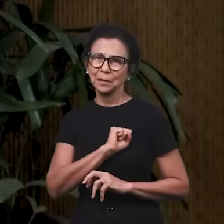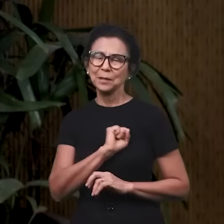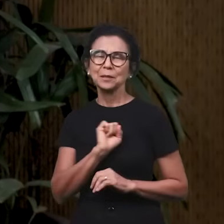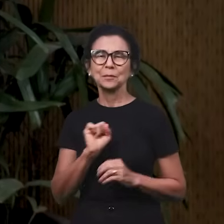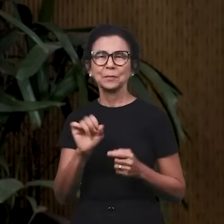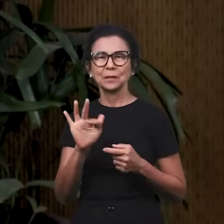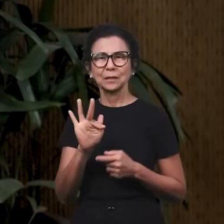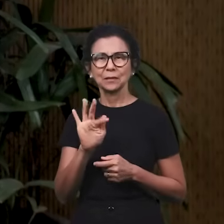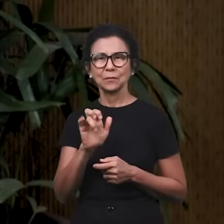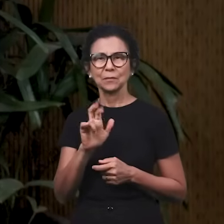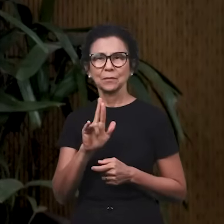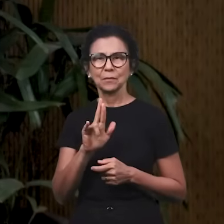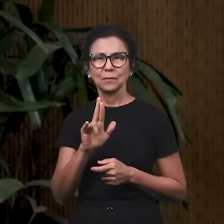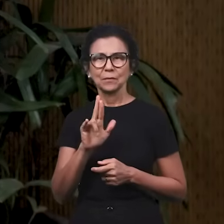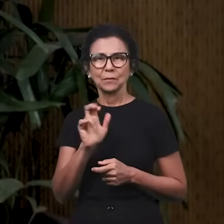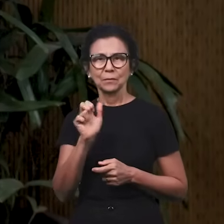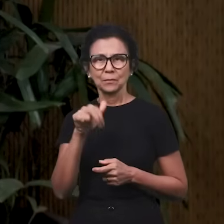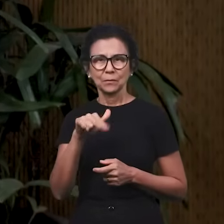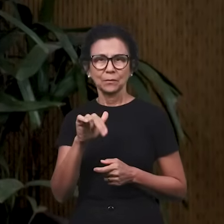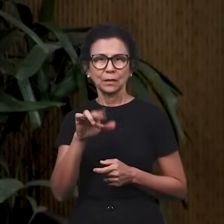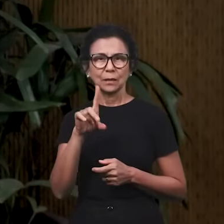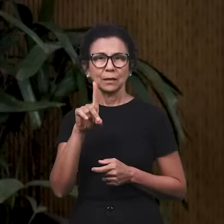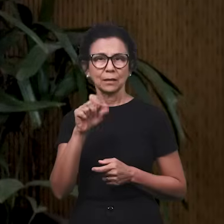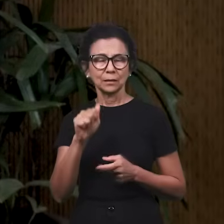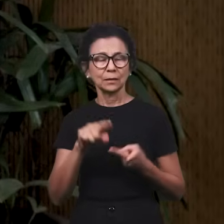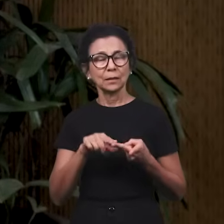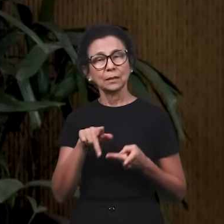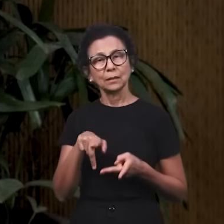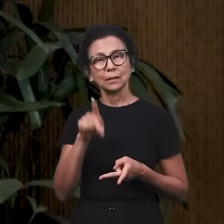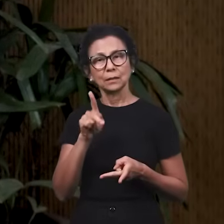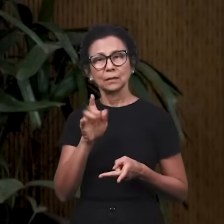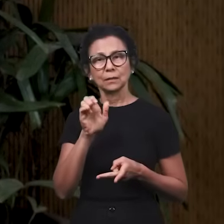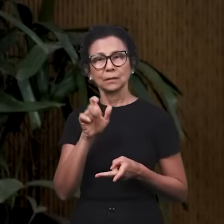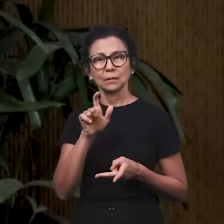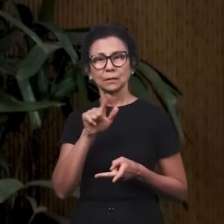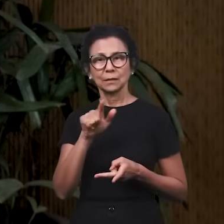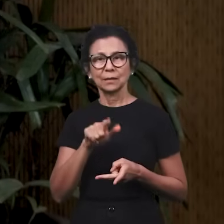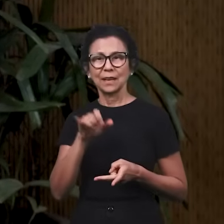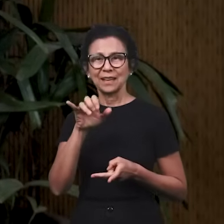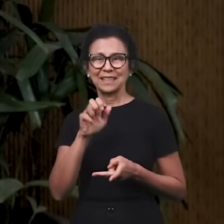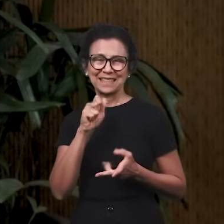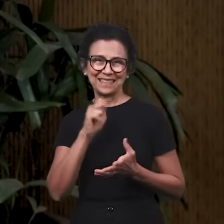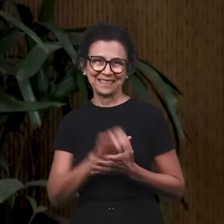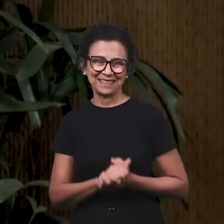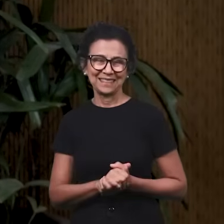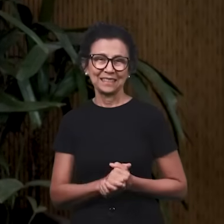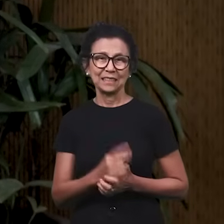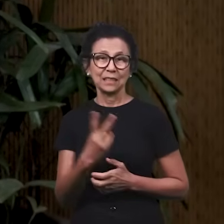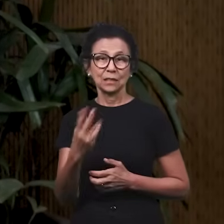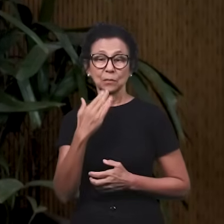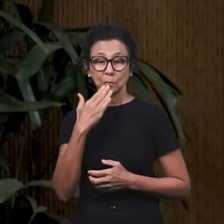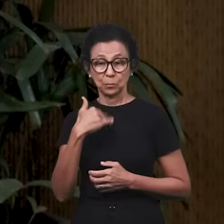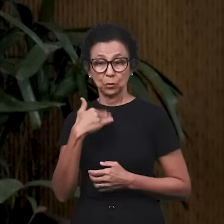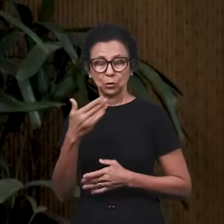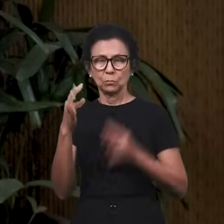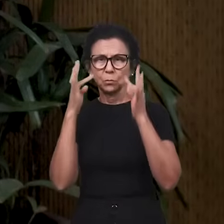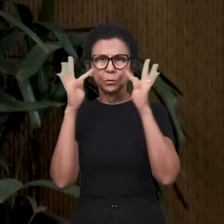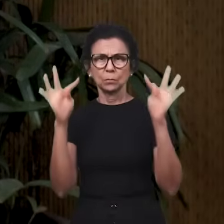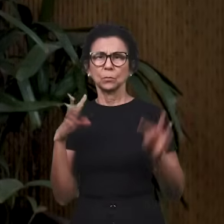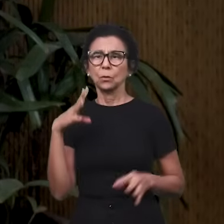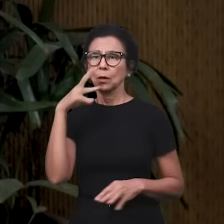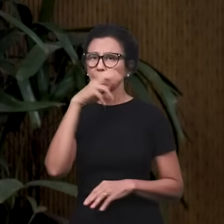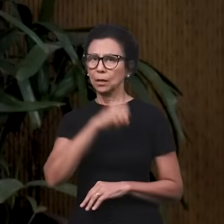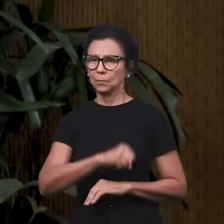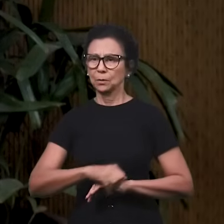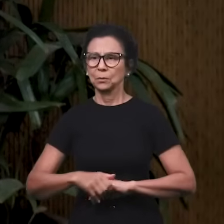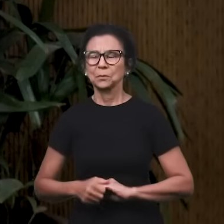Fernanda, Késia, com esse trabalho maravilhoso. E elas me pediram para dar um testemunho aqui, é